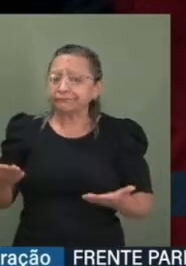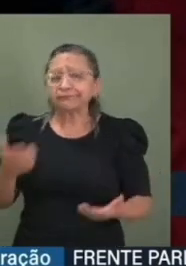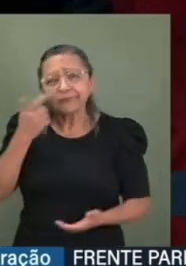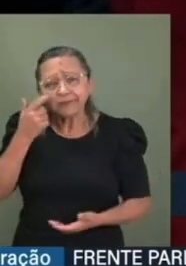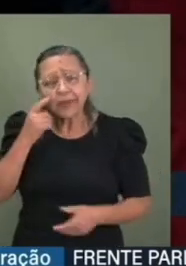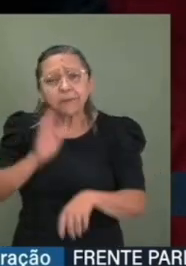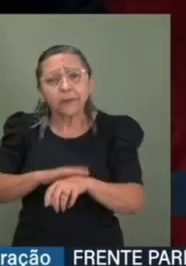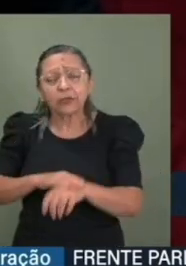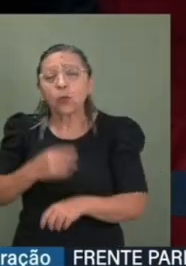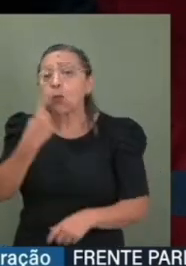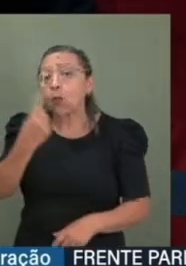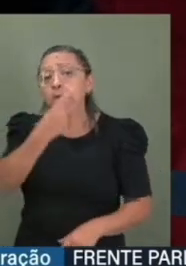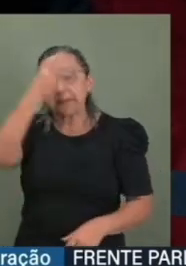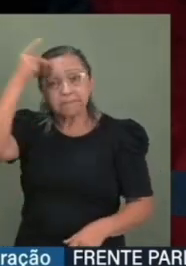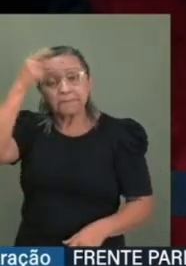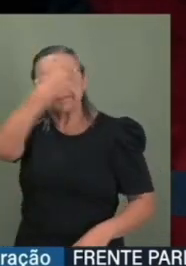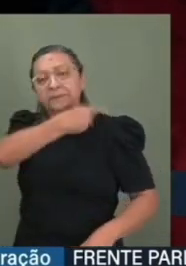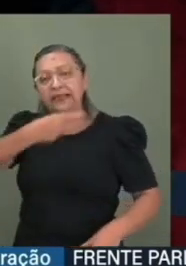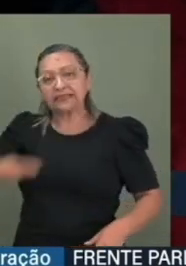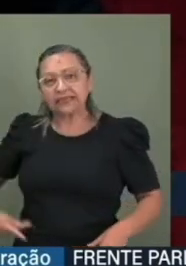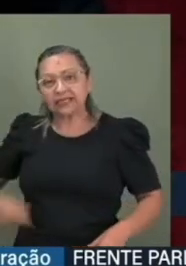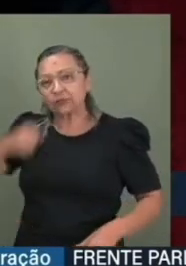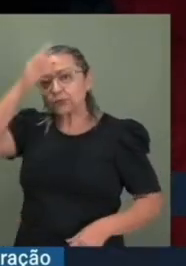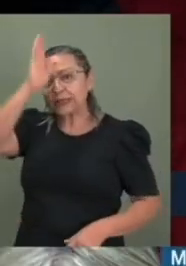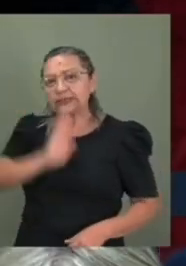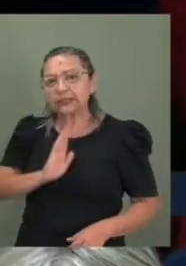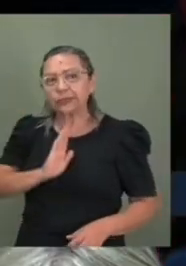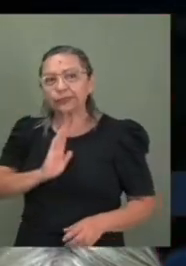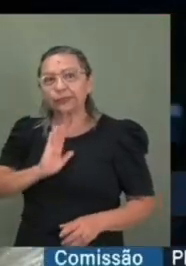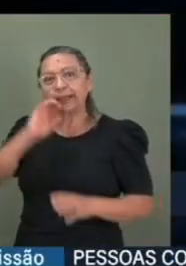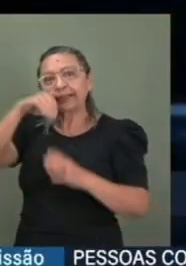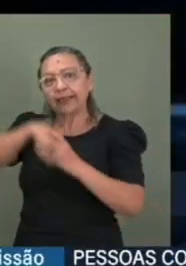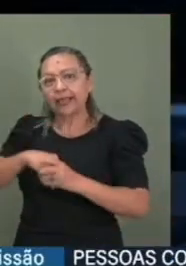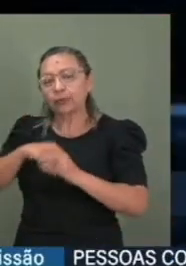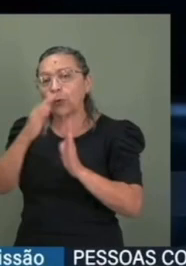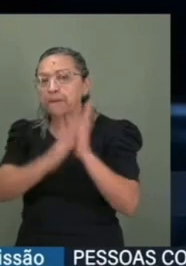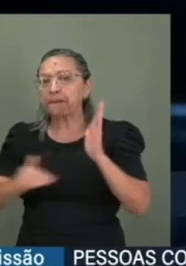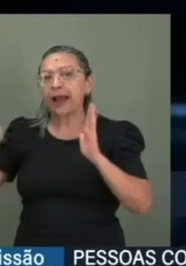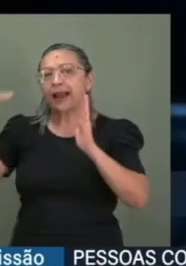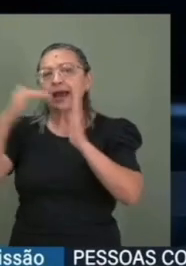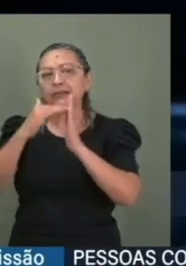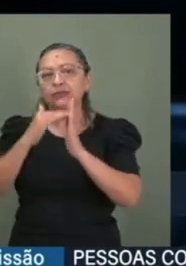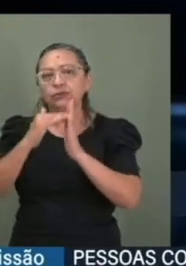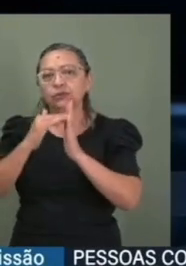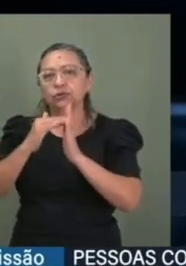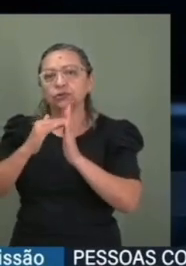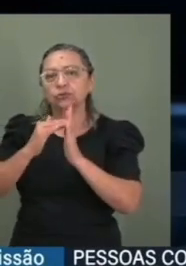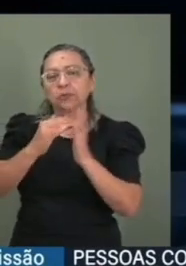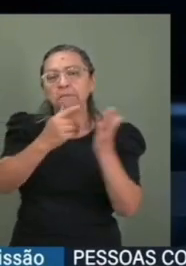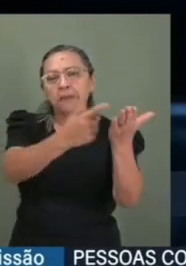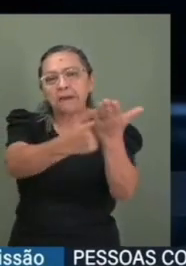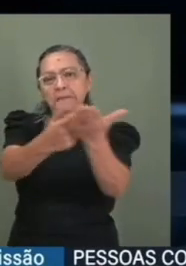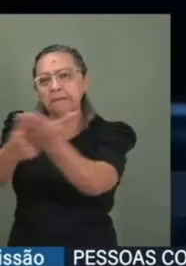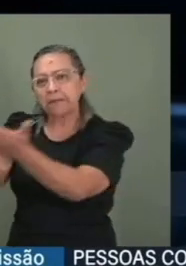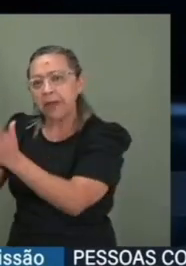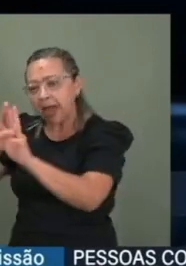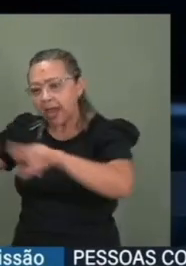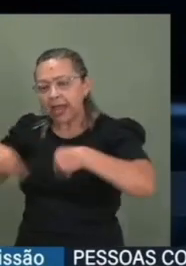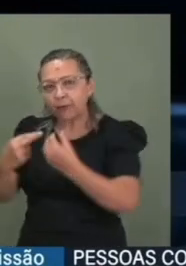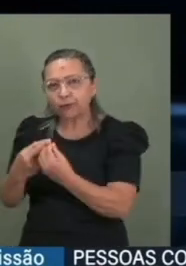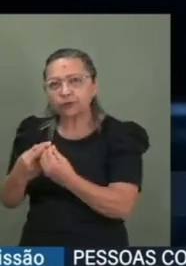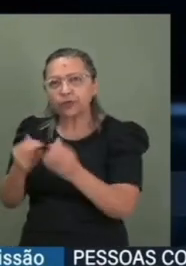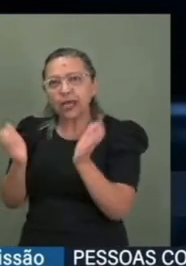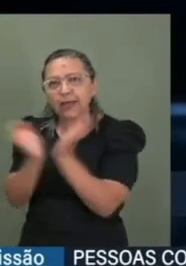da república dentro de sua sede Palácio do Planalto reúne jornalista